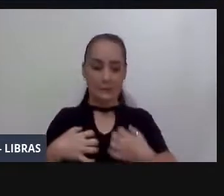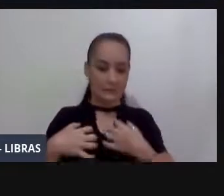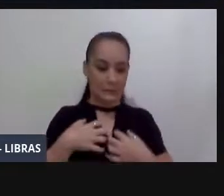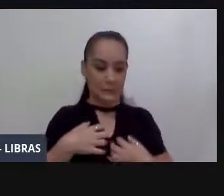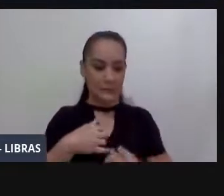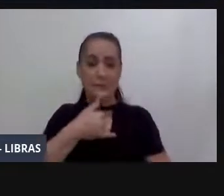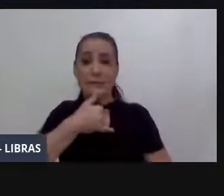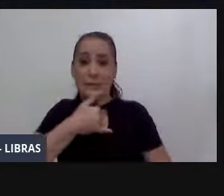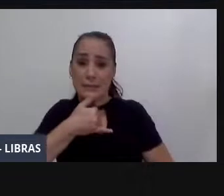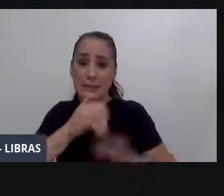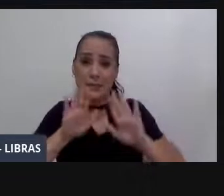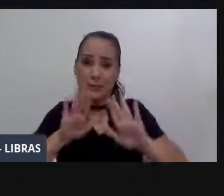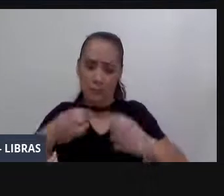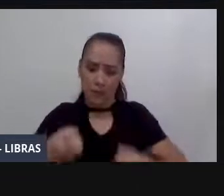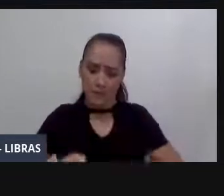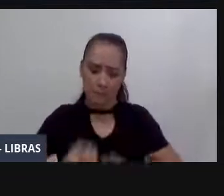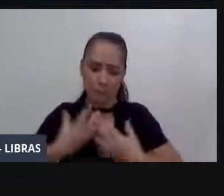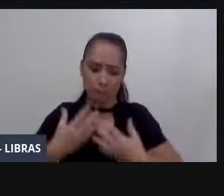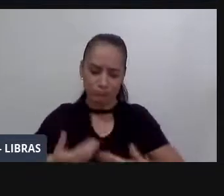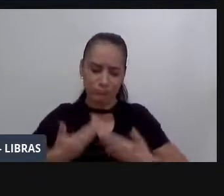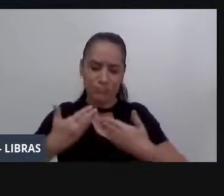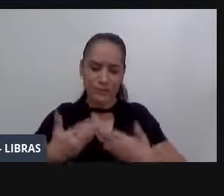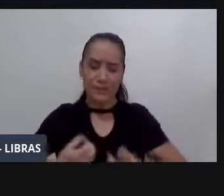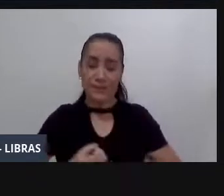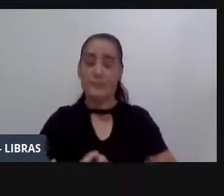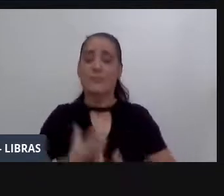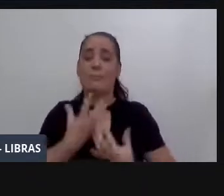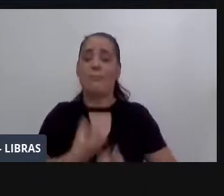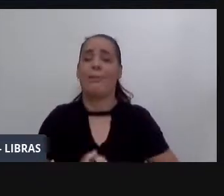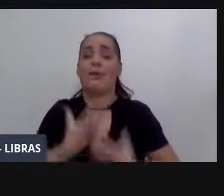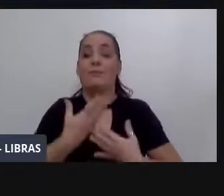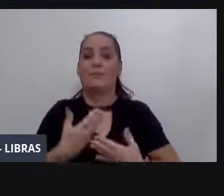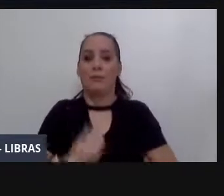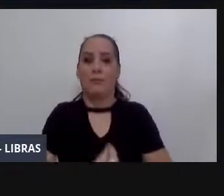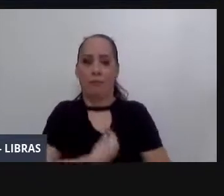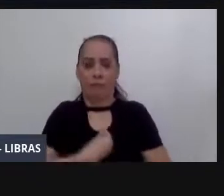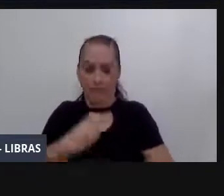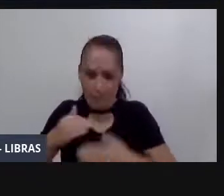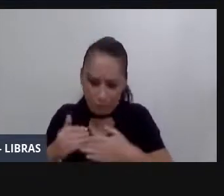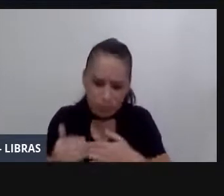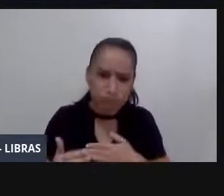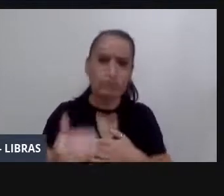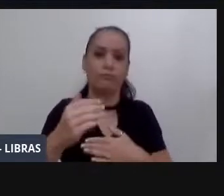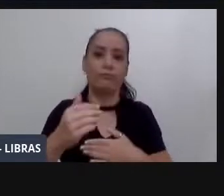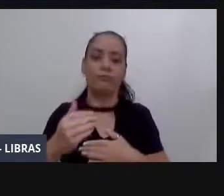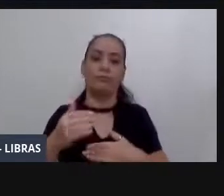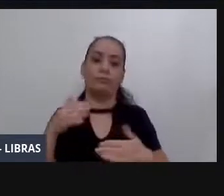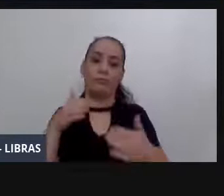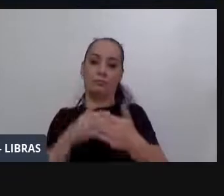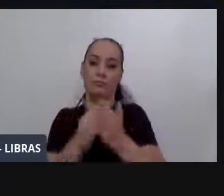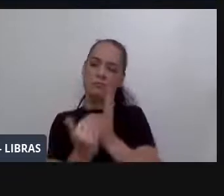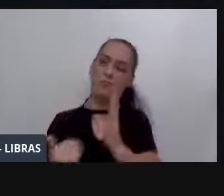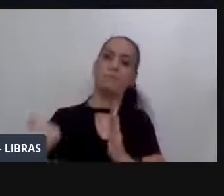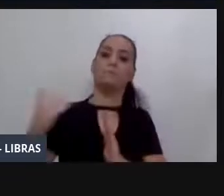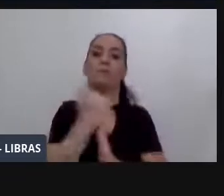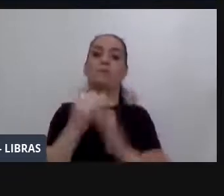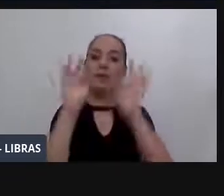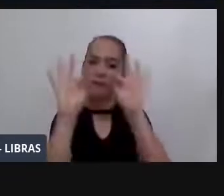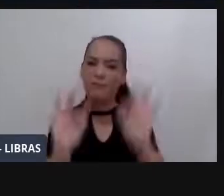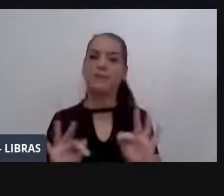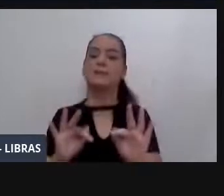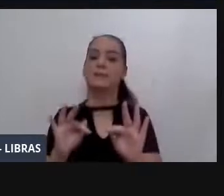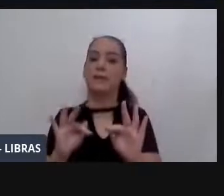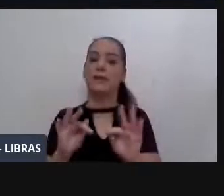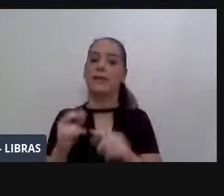inspira a vida, a viver, a superar os caminhos difíceis, buscar a felicidade, amar